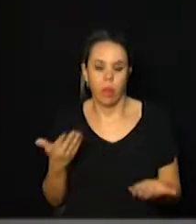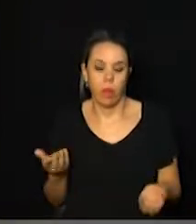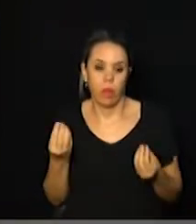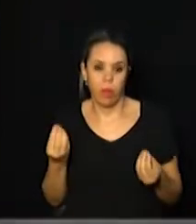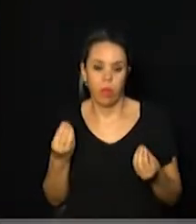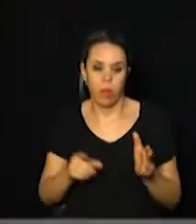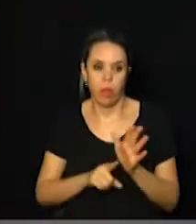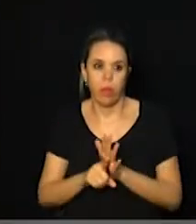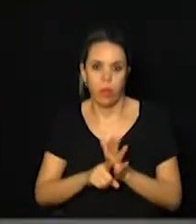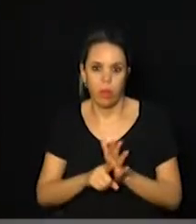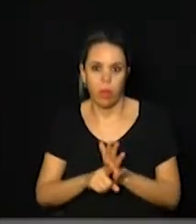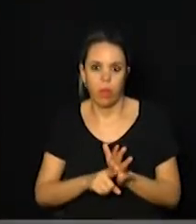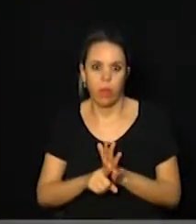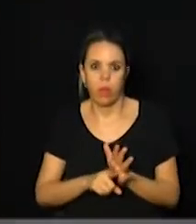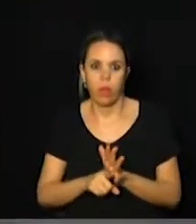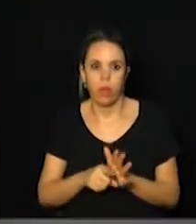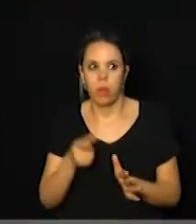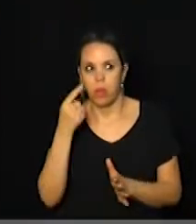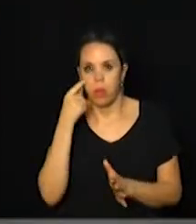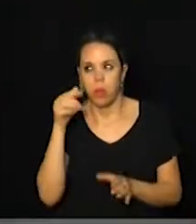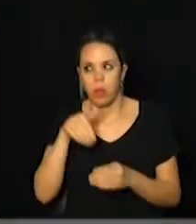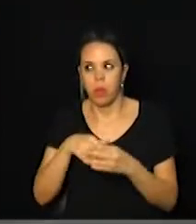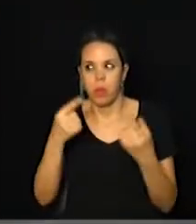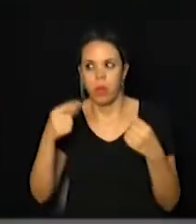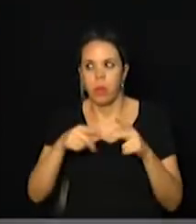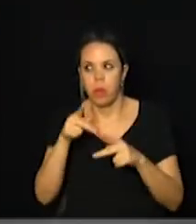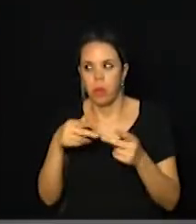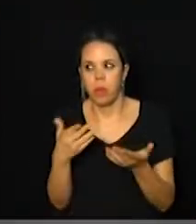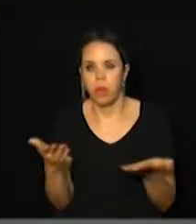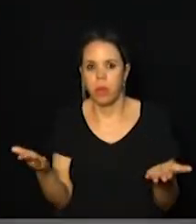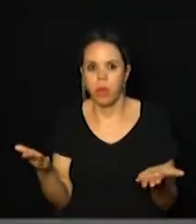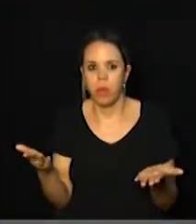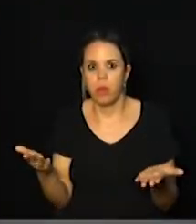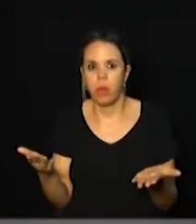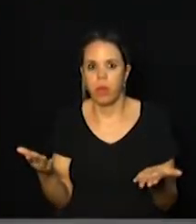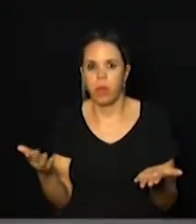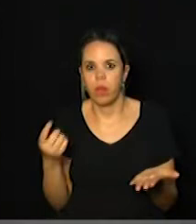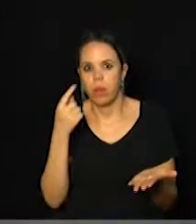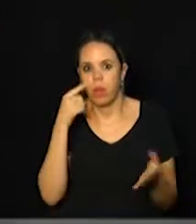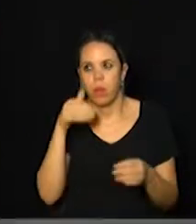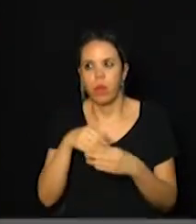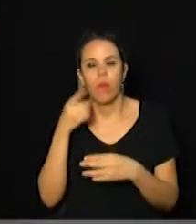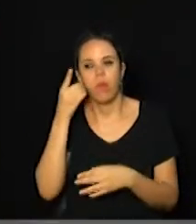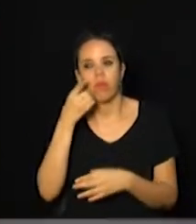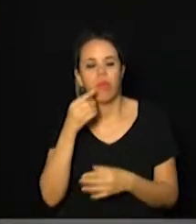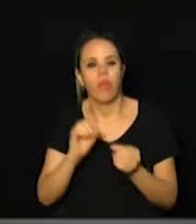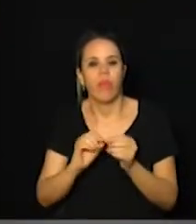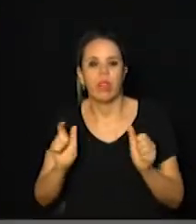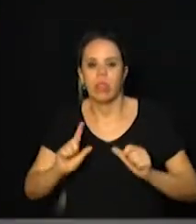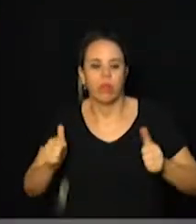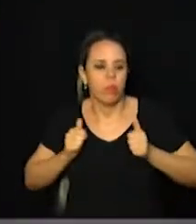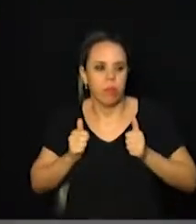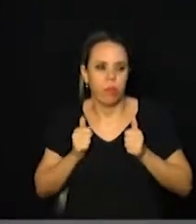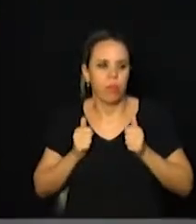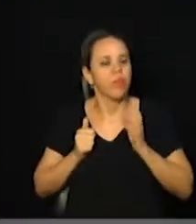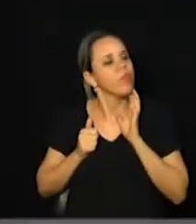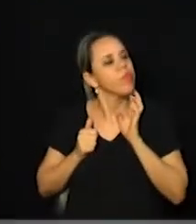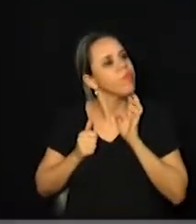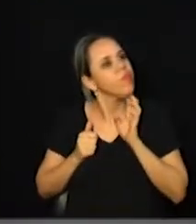a pesquisa e veja quem votou contra a população veja que foi o deputado que não fez nada